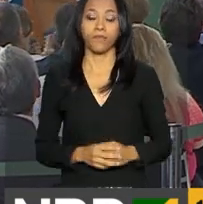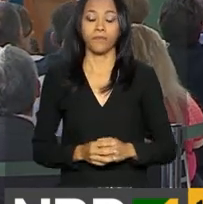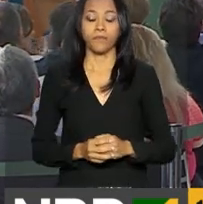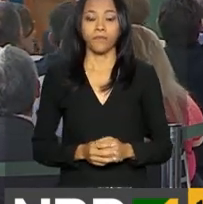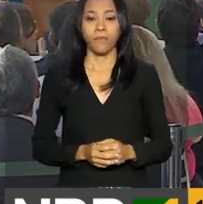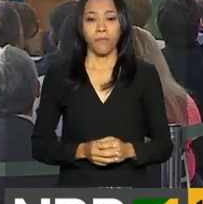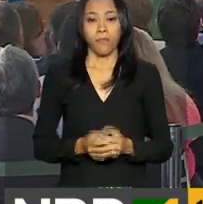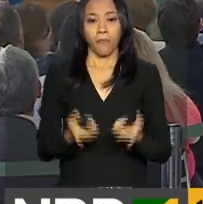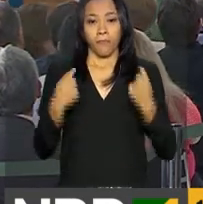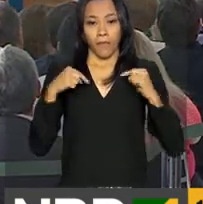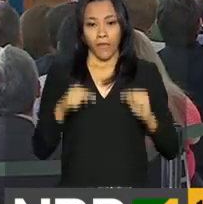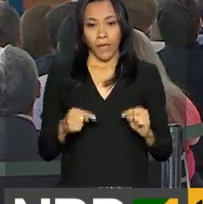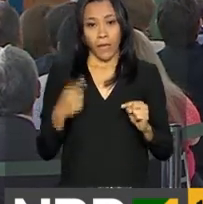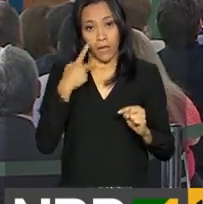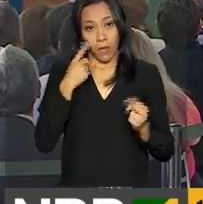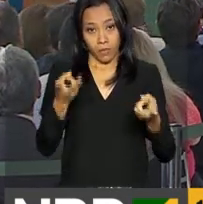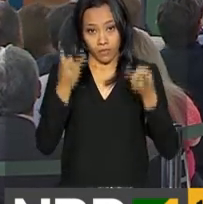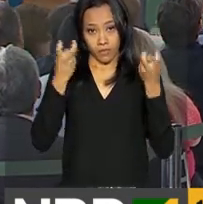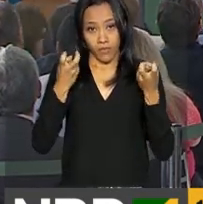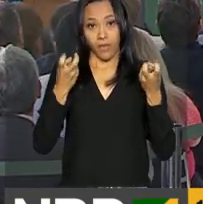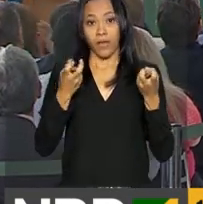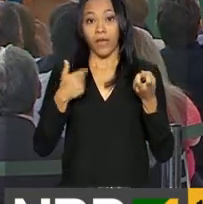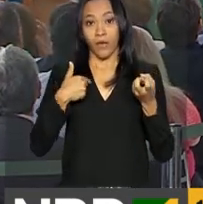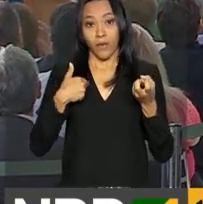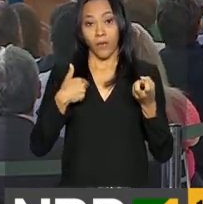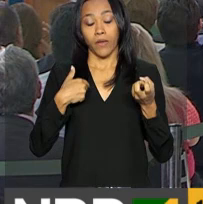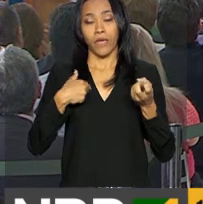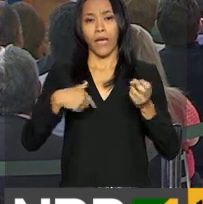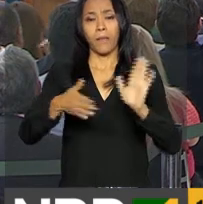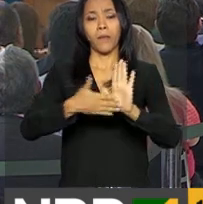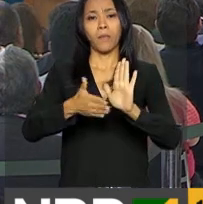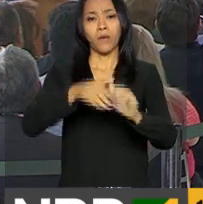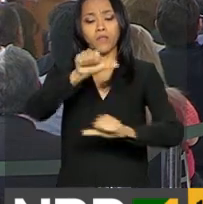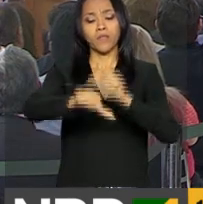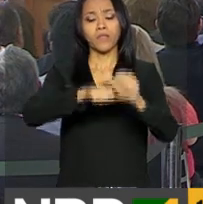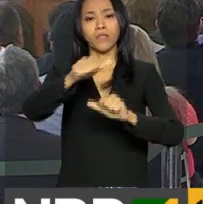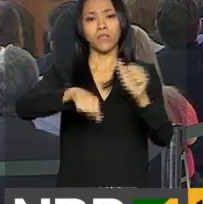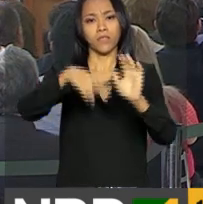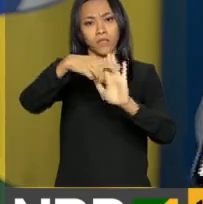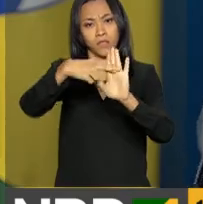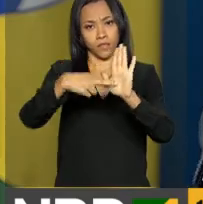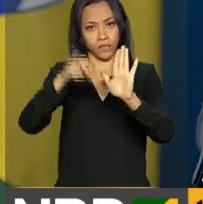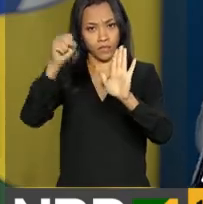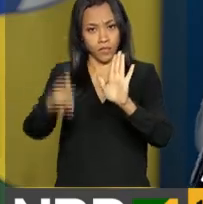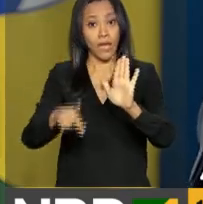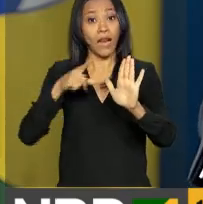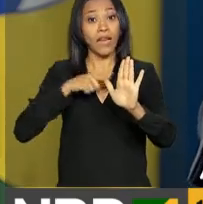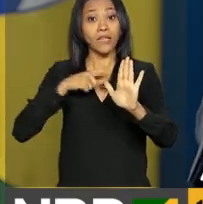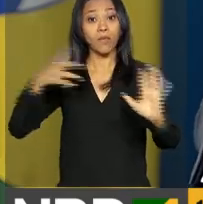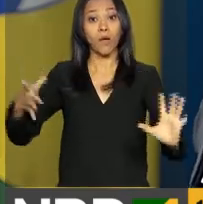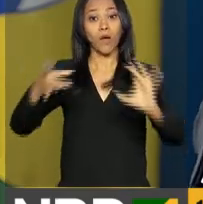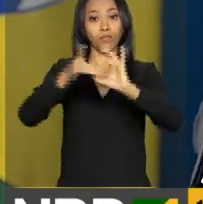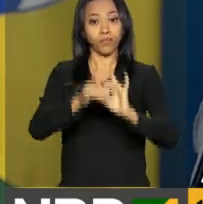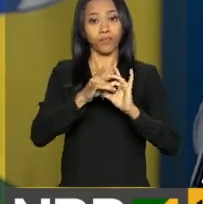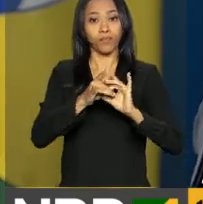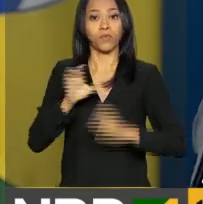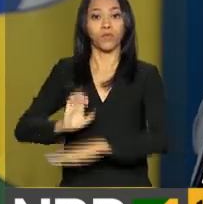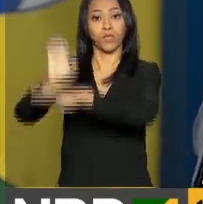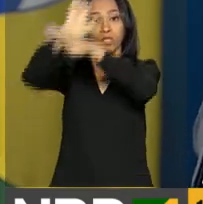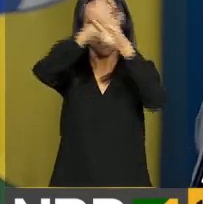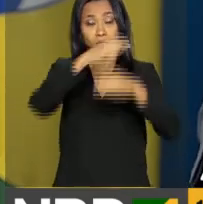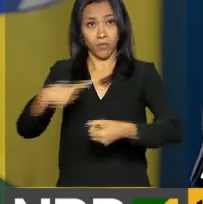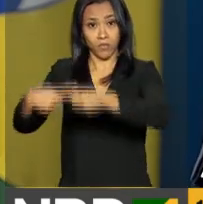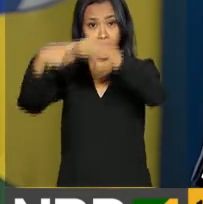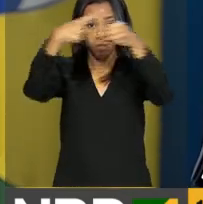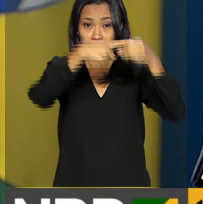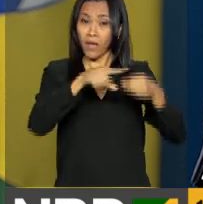Mas vejam que a reforma da Previdência, ela tem um significado federativo, não é? E quando eu digo não prejudica ninguém,